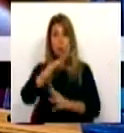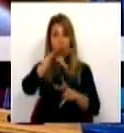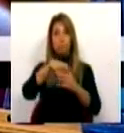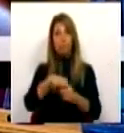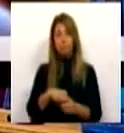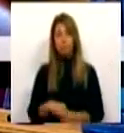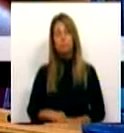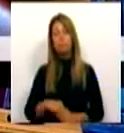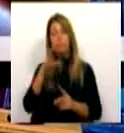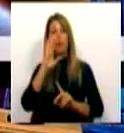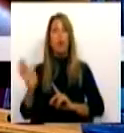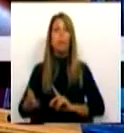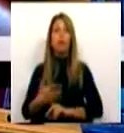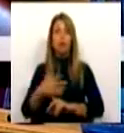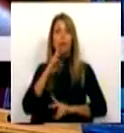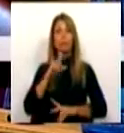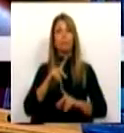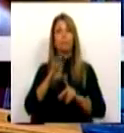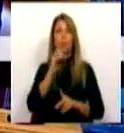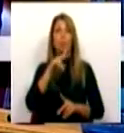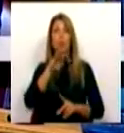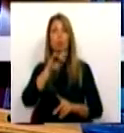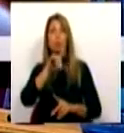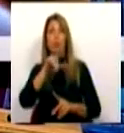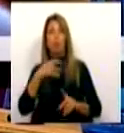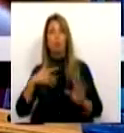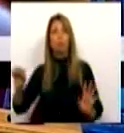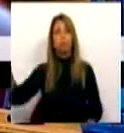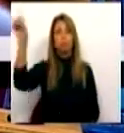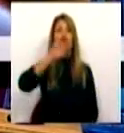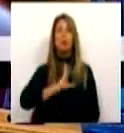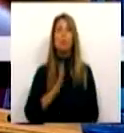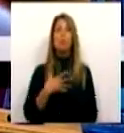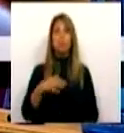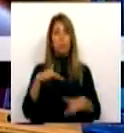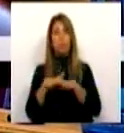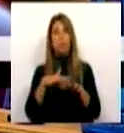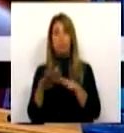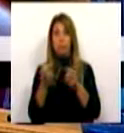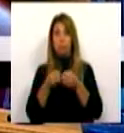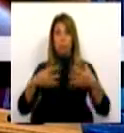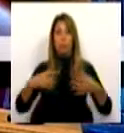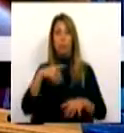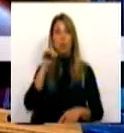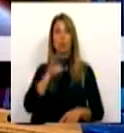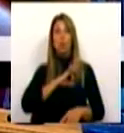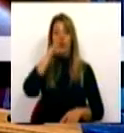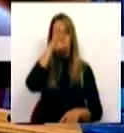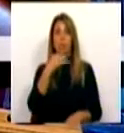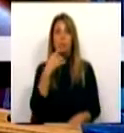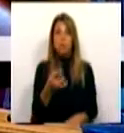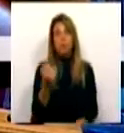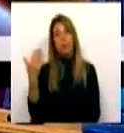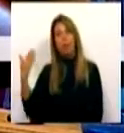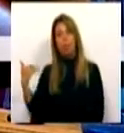nas embaixadas e nos postos consulares que são espalhados pelo mundo, que é essa rede vasta que o Sr. Ministro acabou há pouco de referir. Por outro lado,